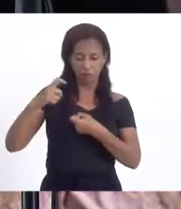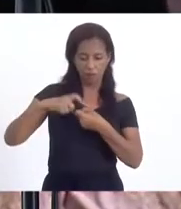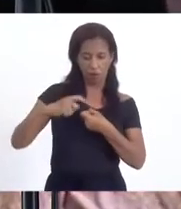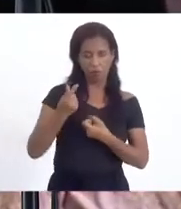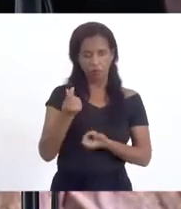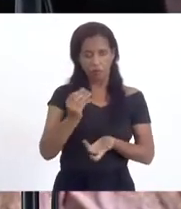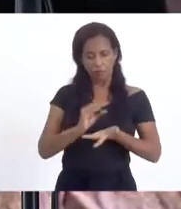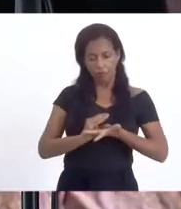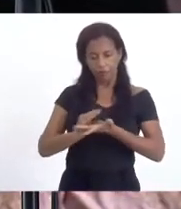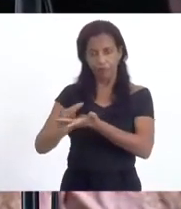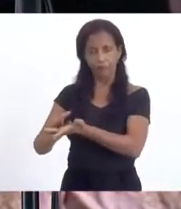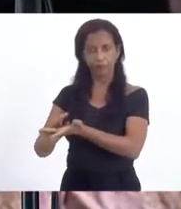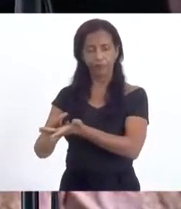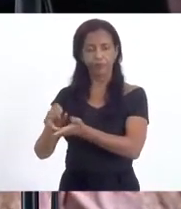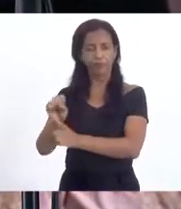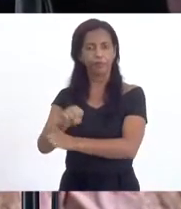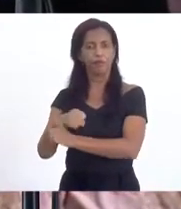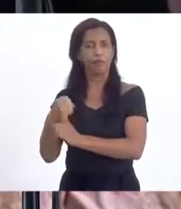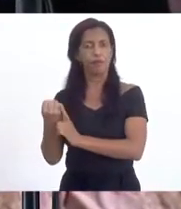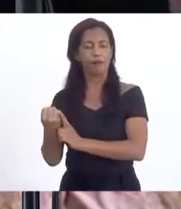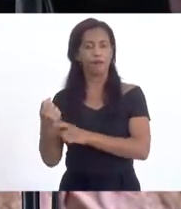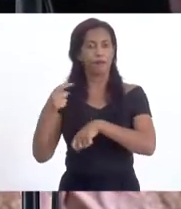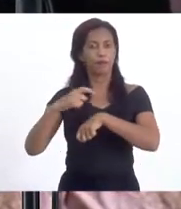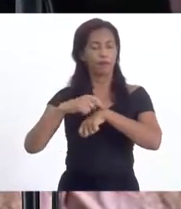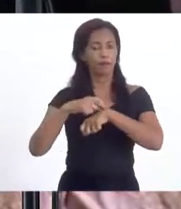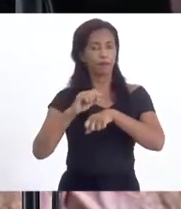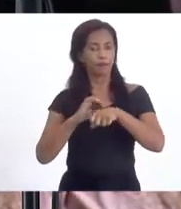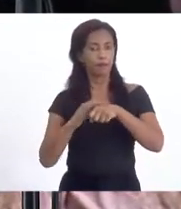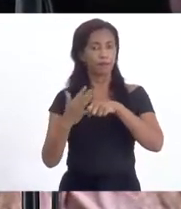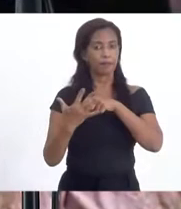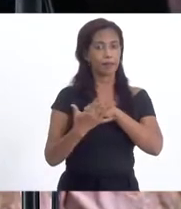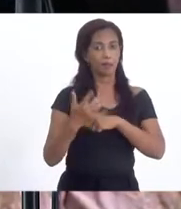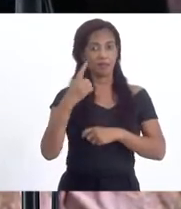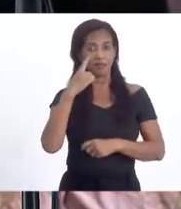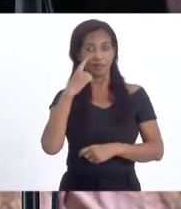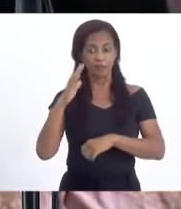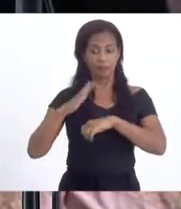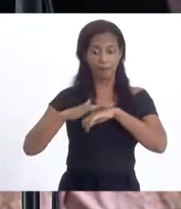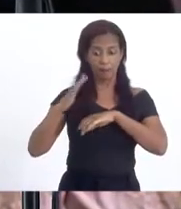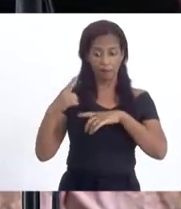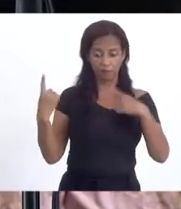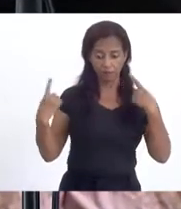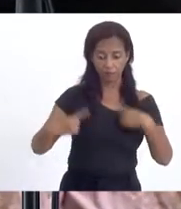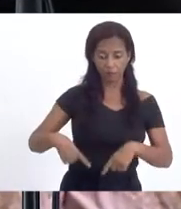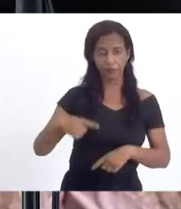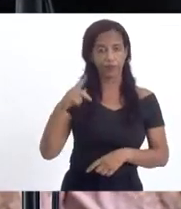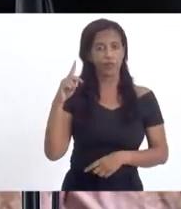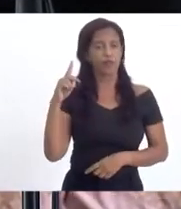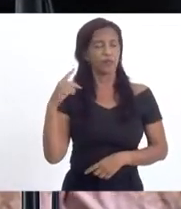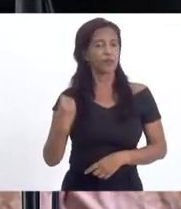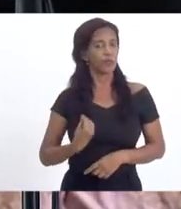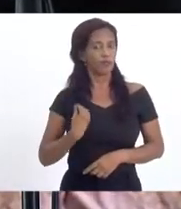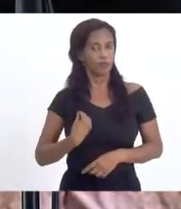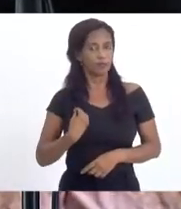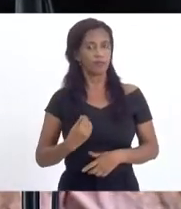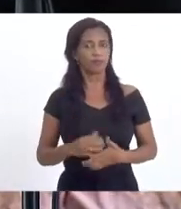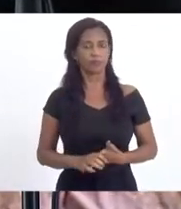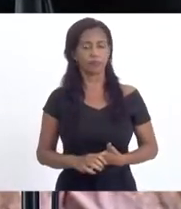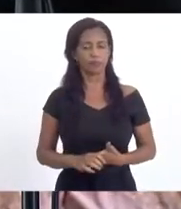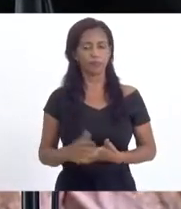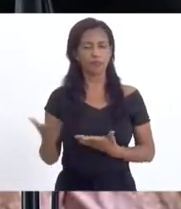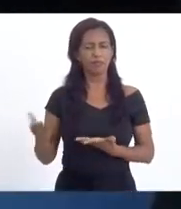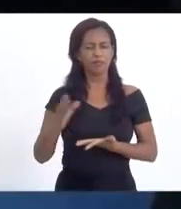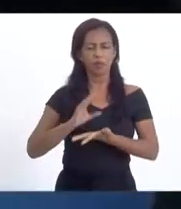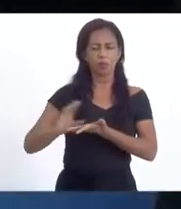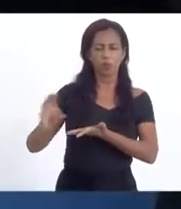para a sociedade. Em tempos de pandemia, quando todos nós vivemos o maior desafio histórico de nossas vidas, ele destinou